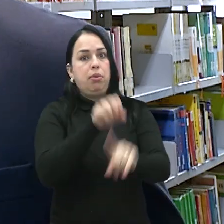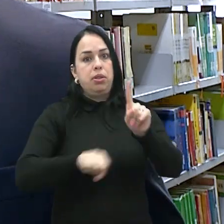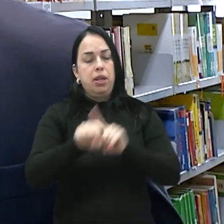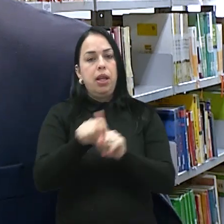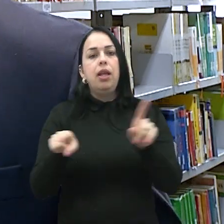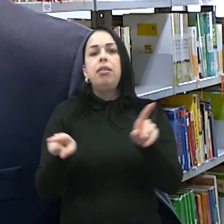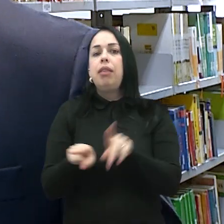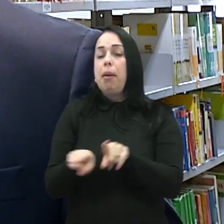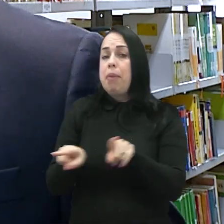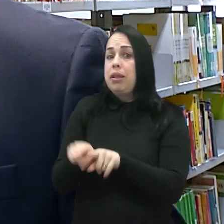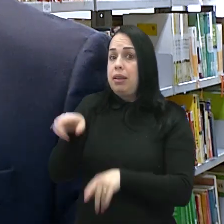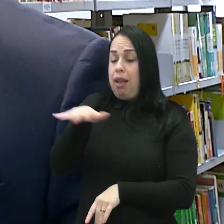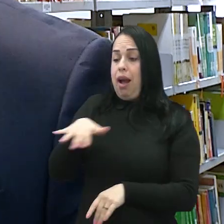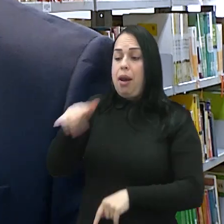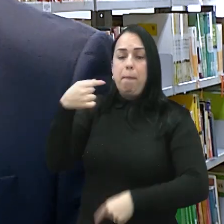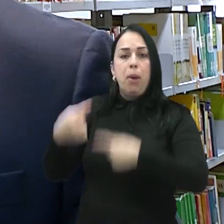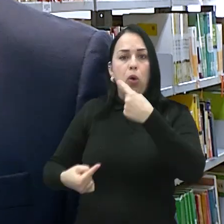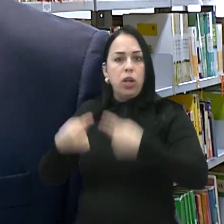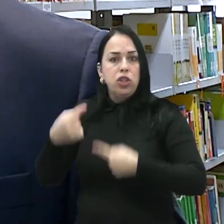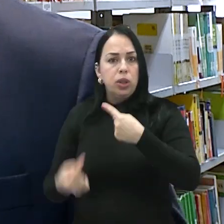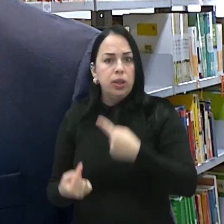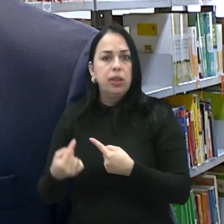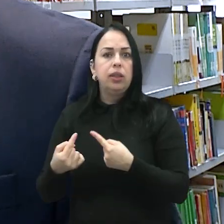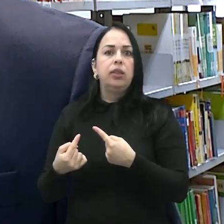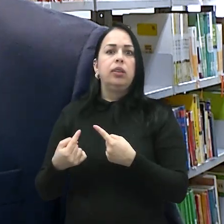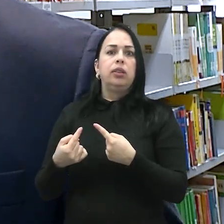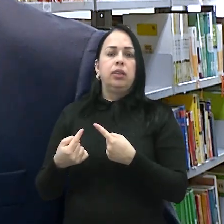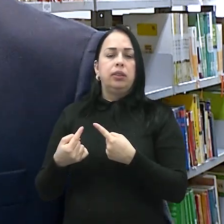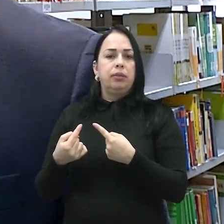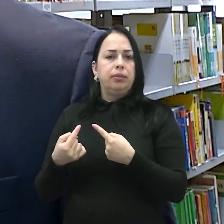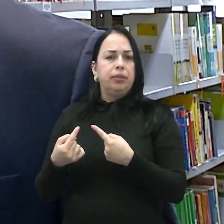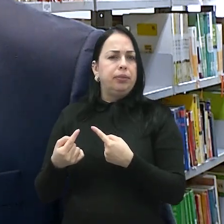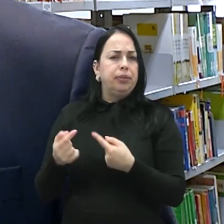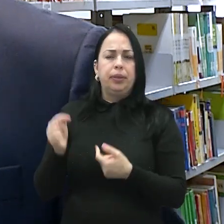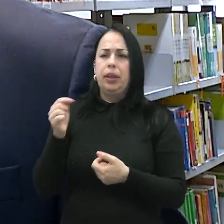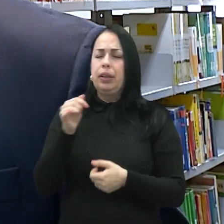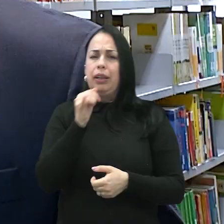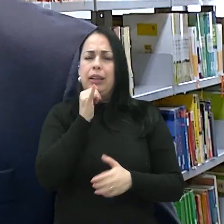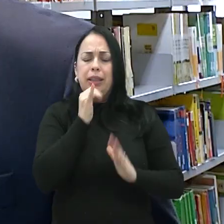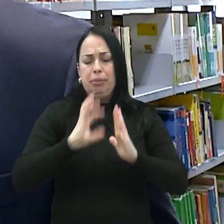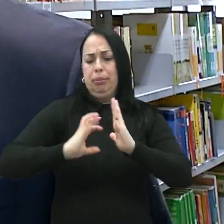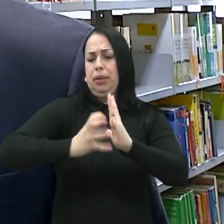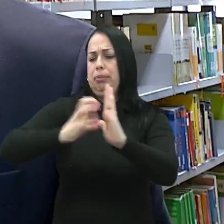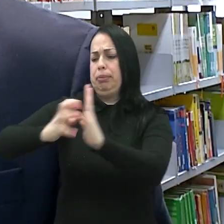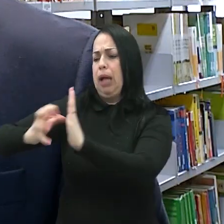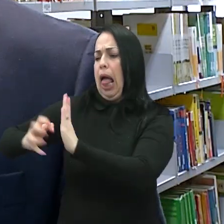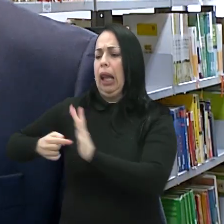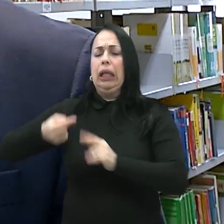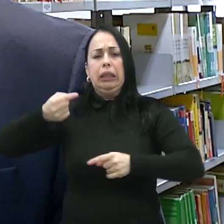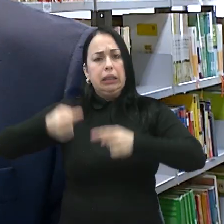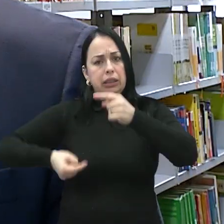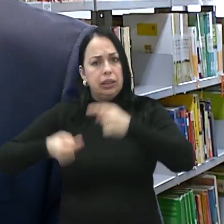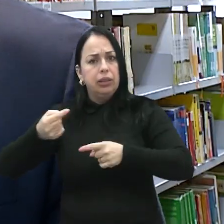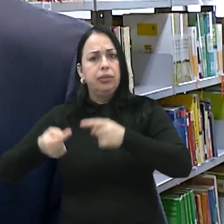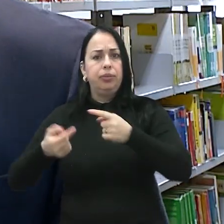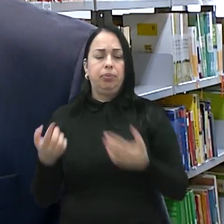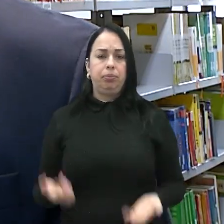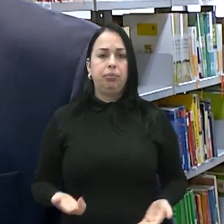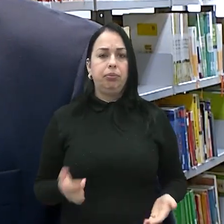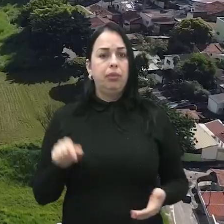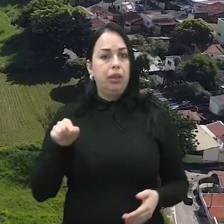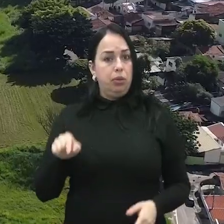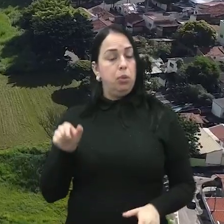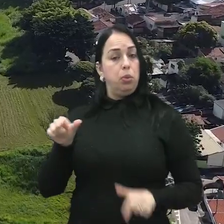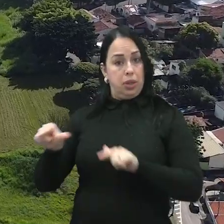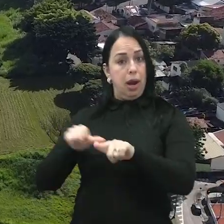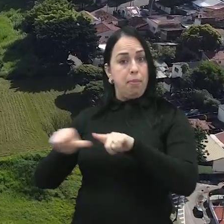mas, sobretudo, sobre questões também políticas, né, que envolvem aí demandas políticas de vários partidos que nós temos na nossa